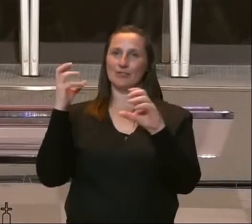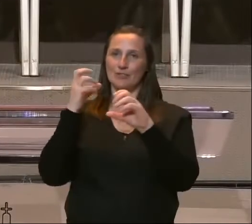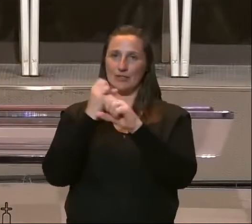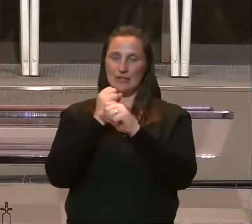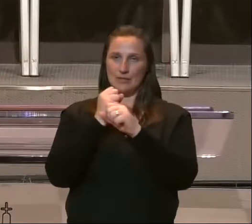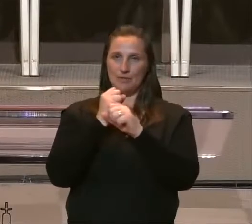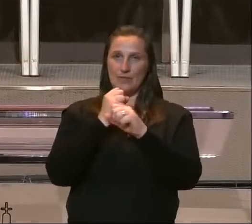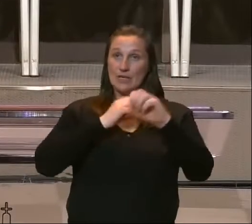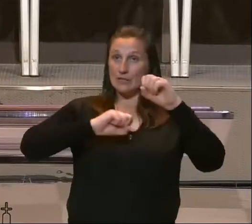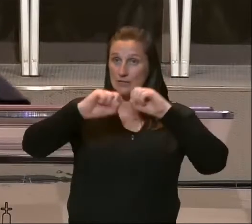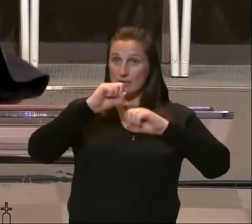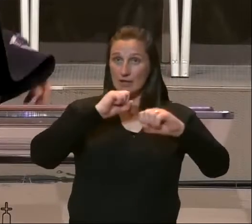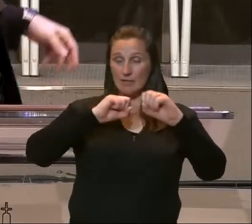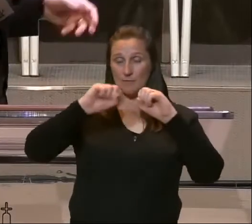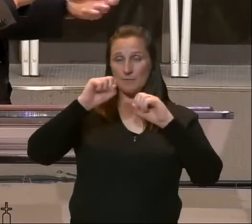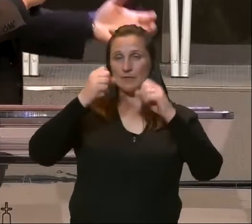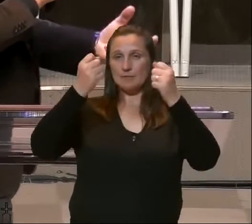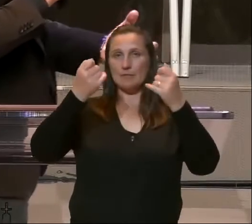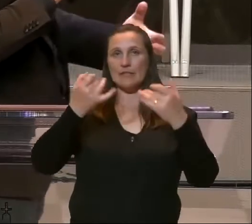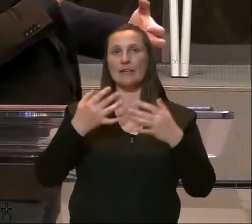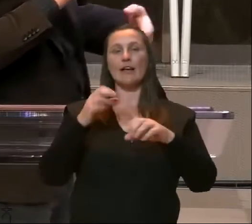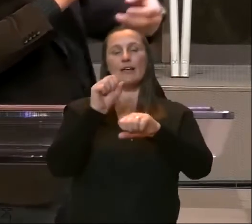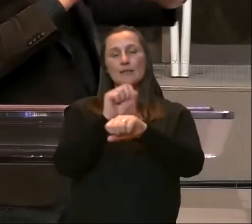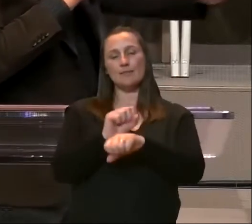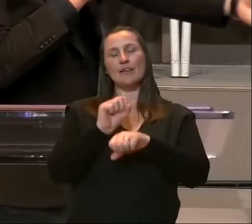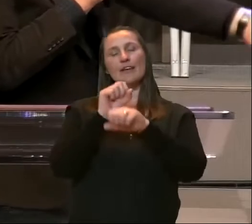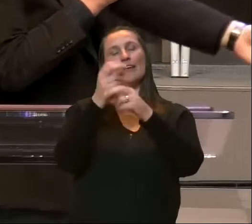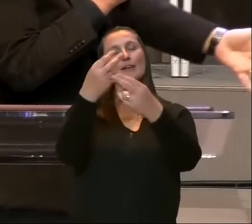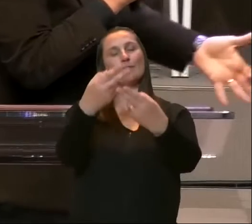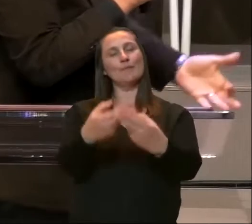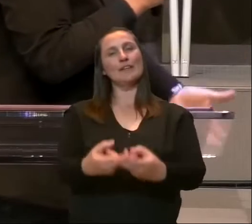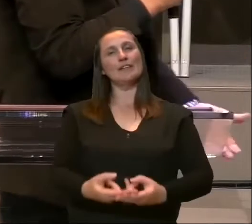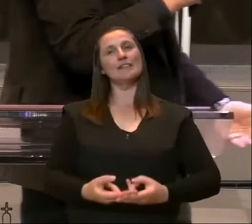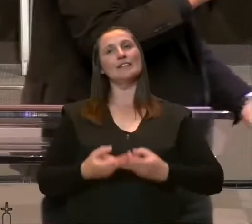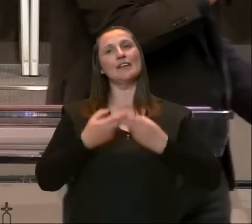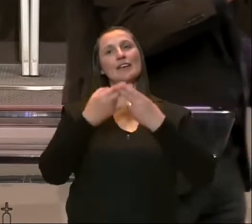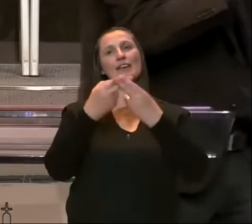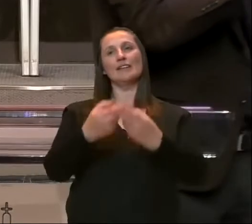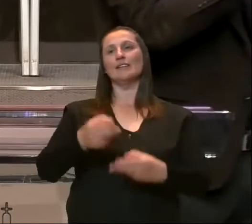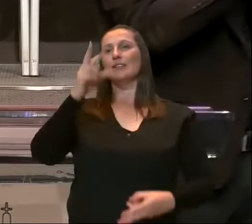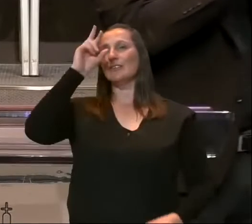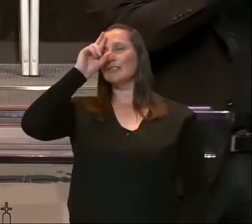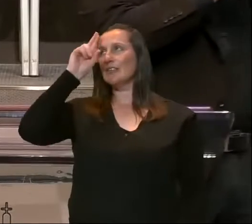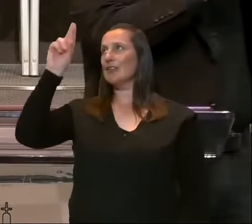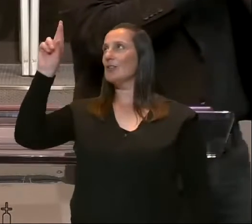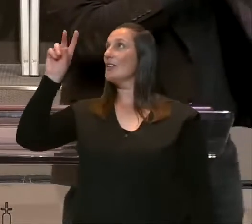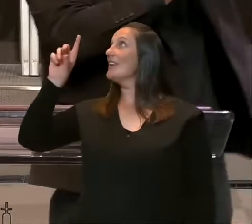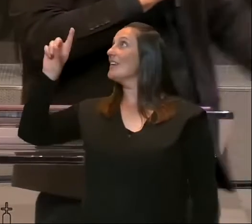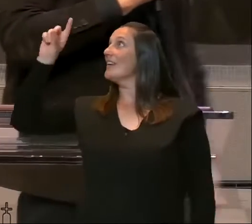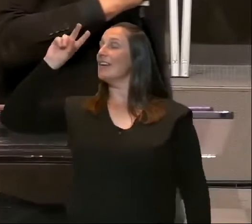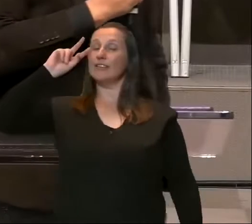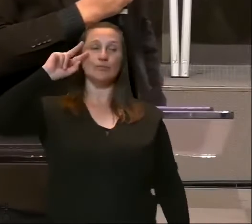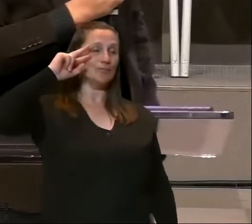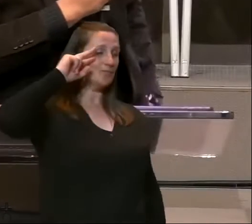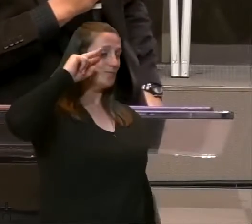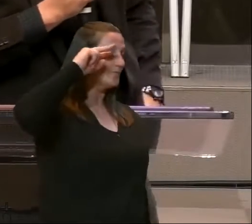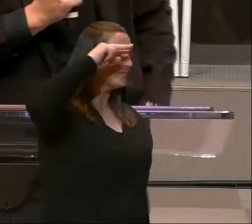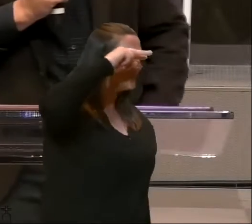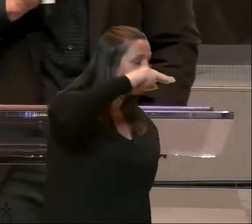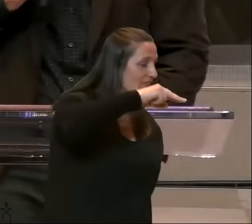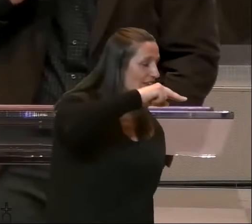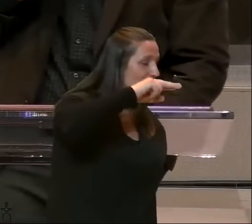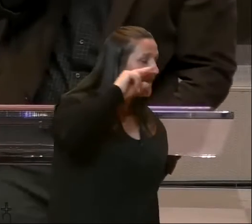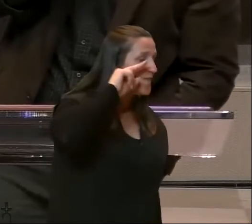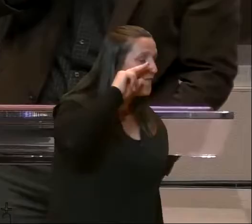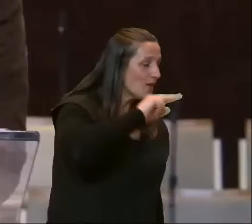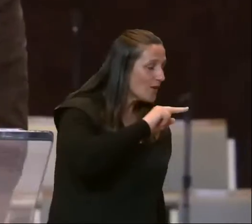paciência no Senhor, e Ele se inclinou para mim e ouviu o meu clamor.